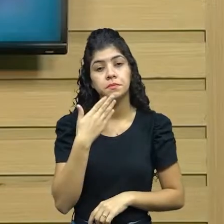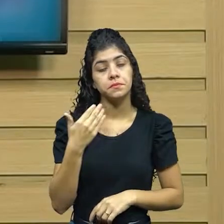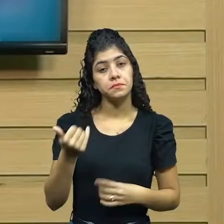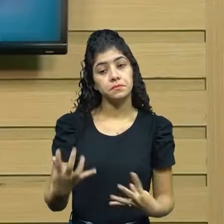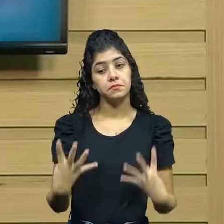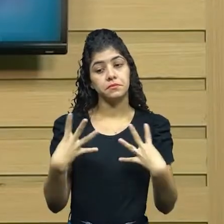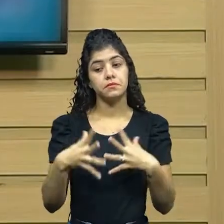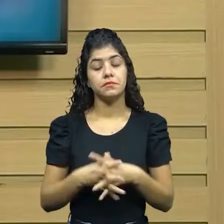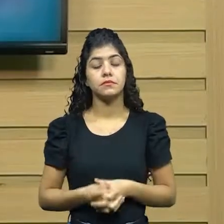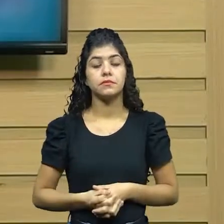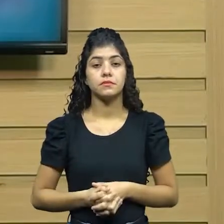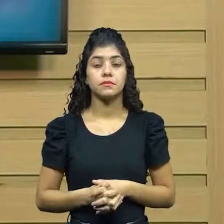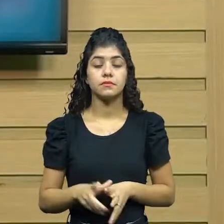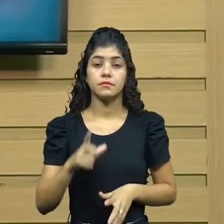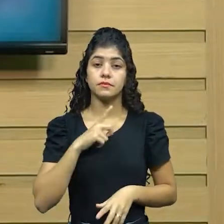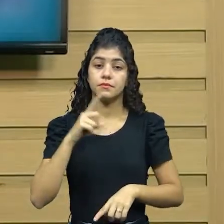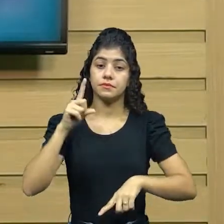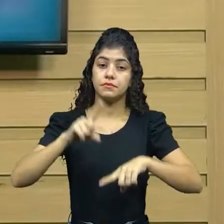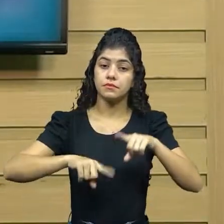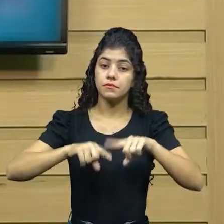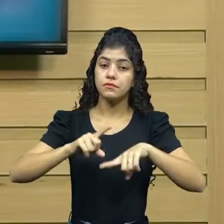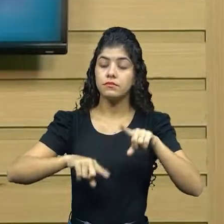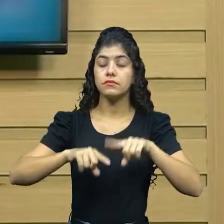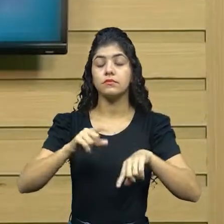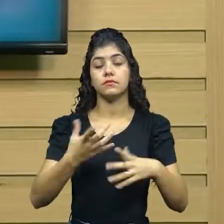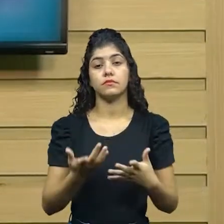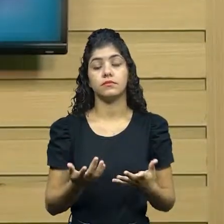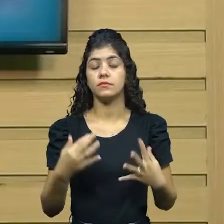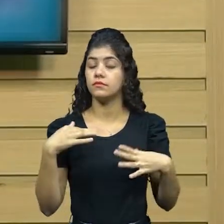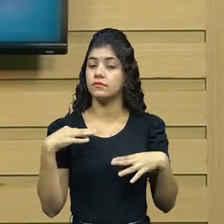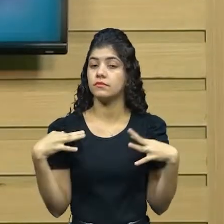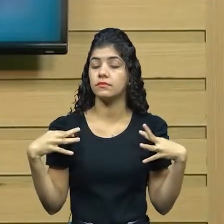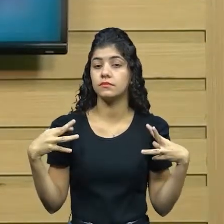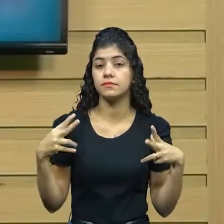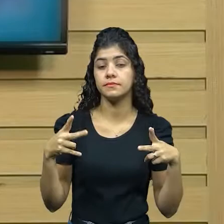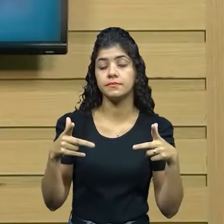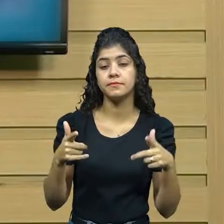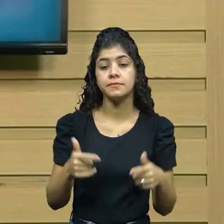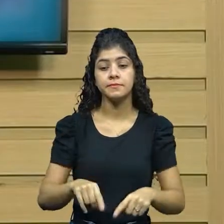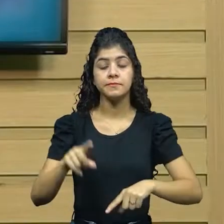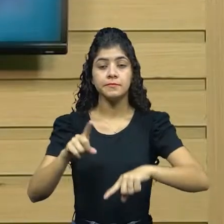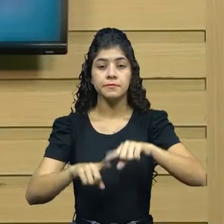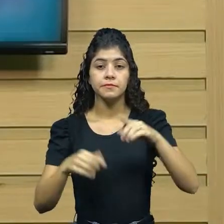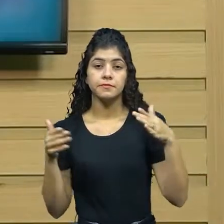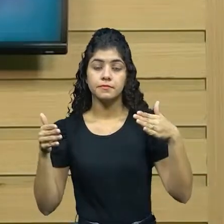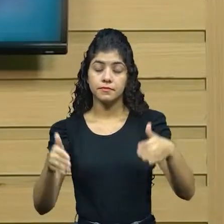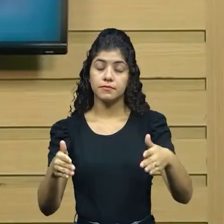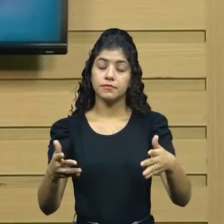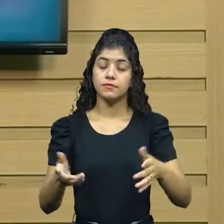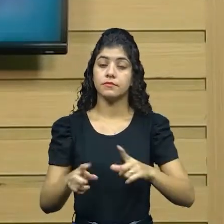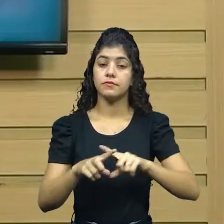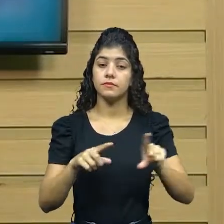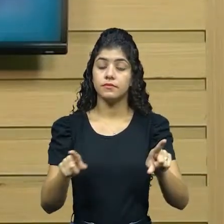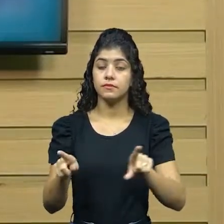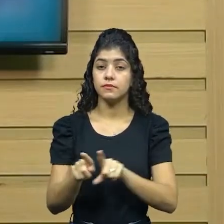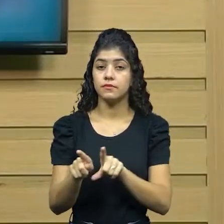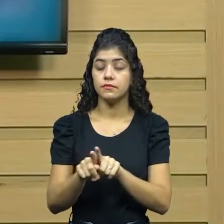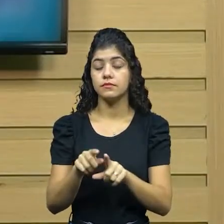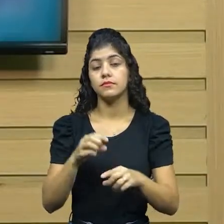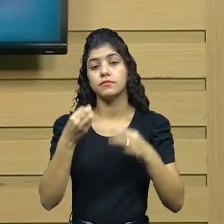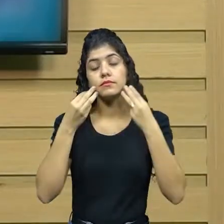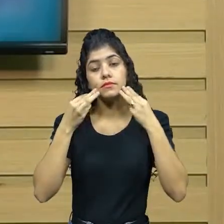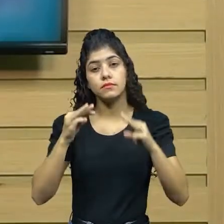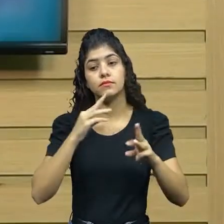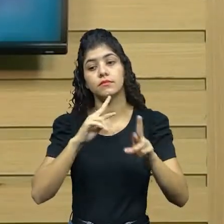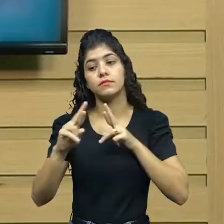evidenciado. Então nós temos o marketing de produto, está relacionado todo em cima de um produto específico, o marketing de relacionamento está